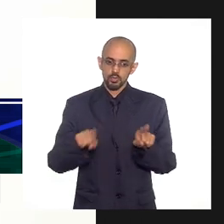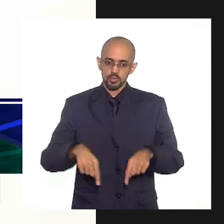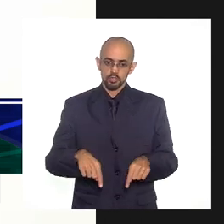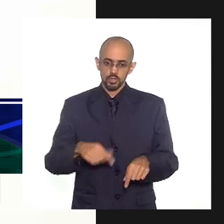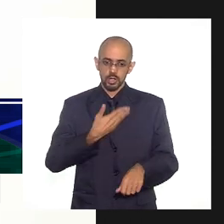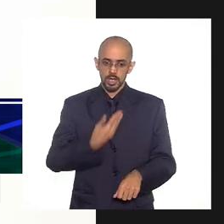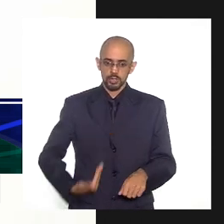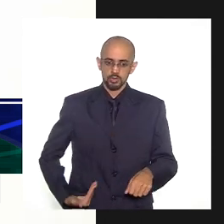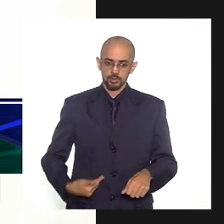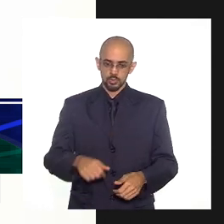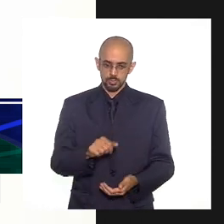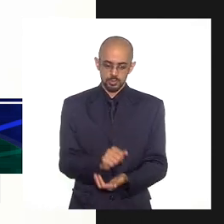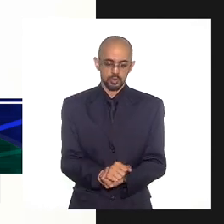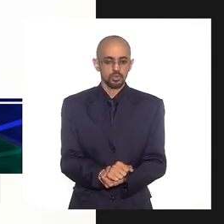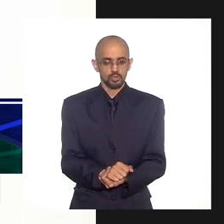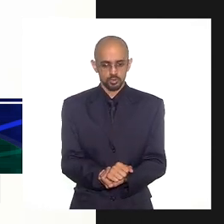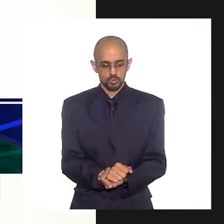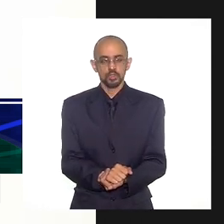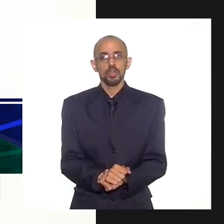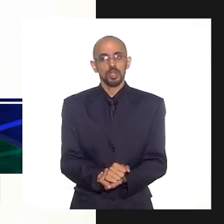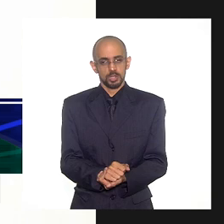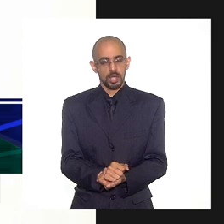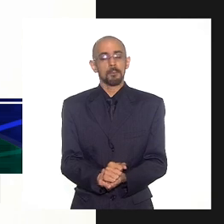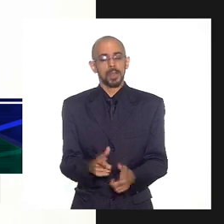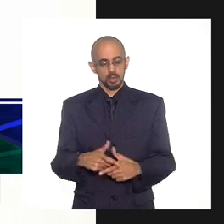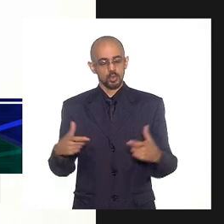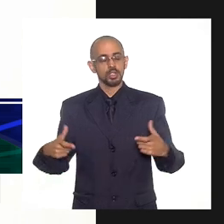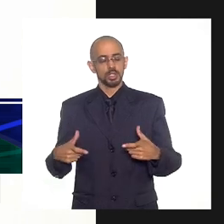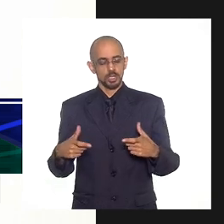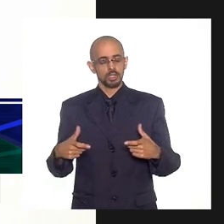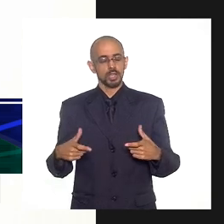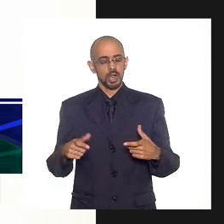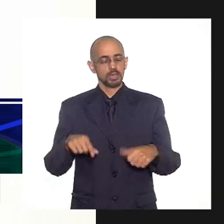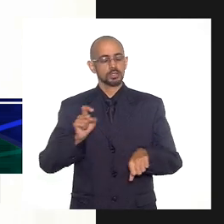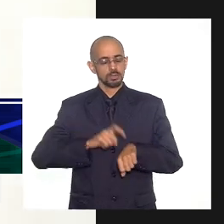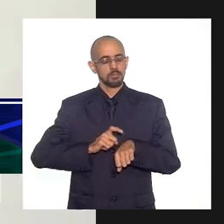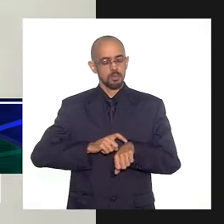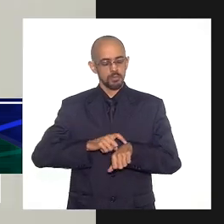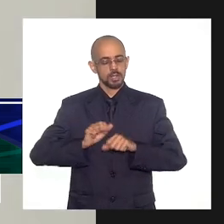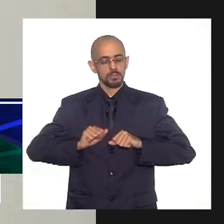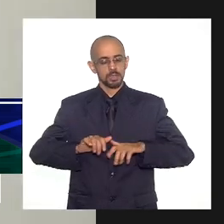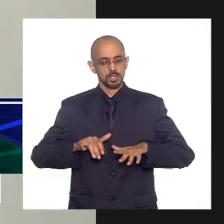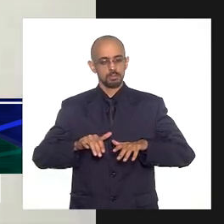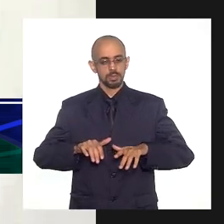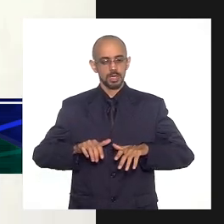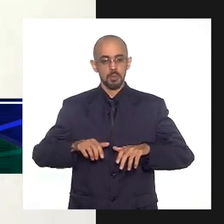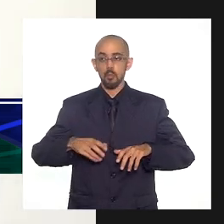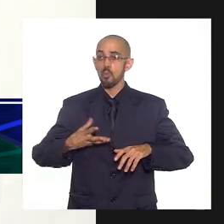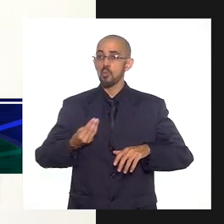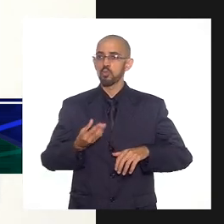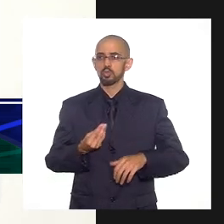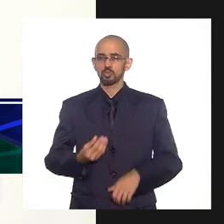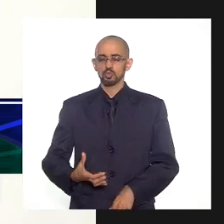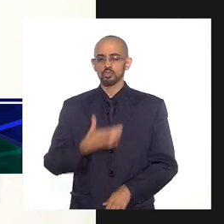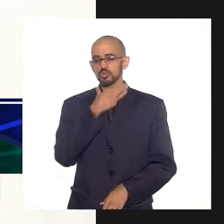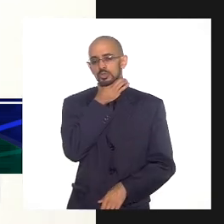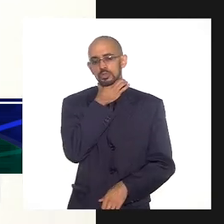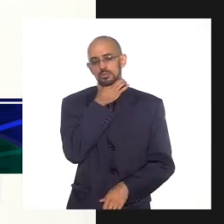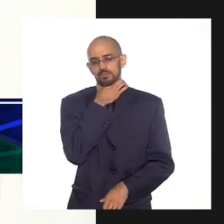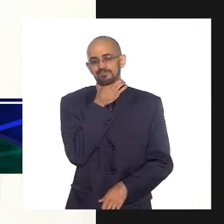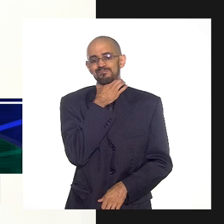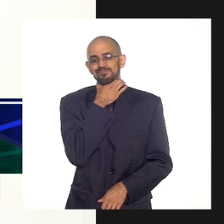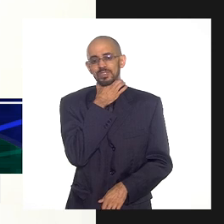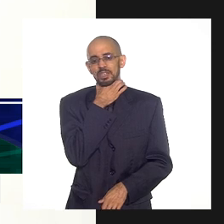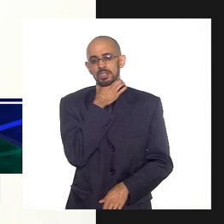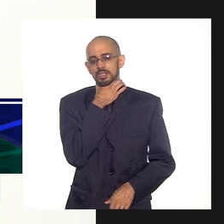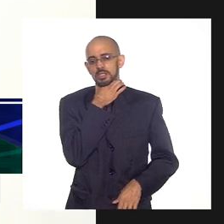funcionários públicos, né? Nesse momento da pandemia, estão todos eles com a corda no pescoço. E, por muitas vezes, quem sustenta a família,